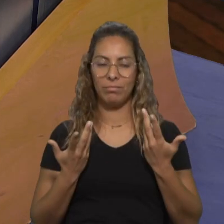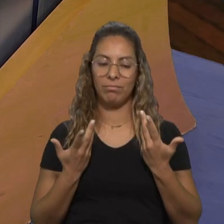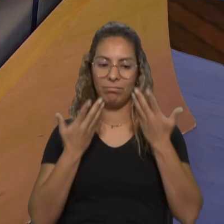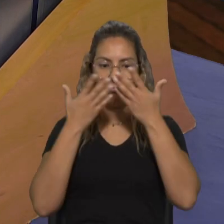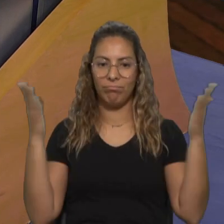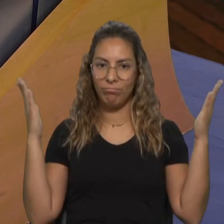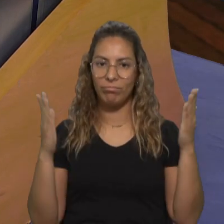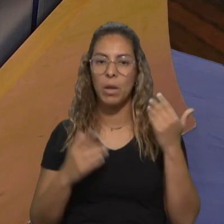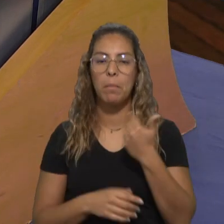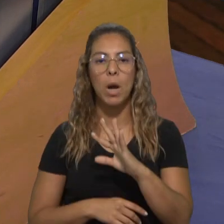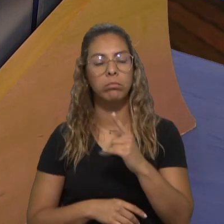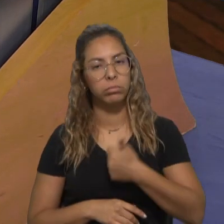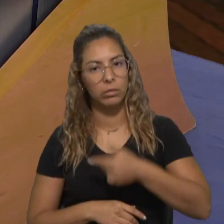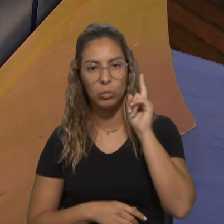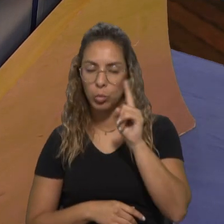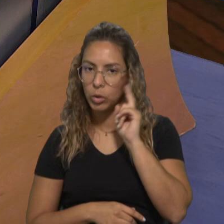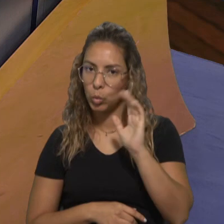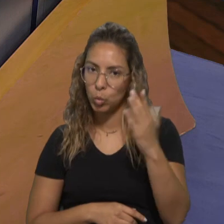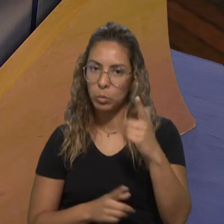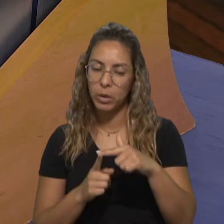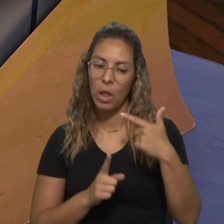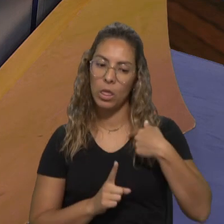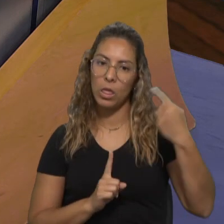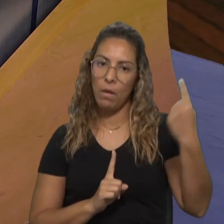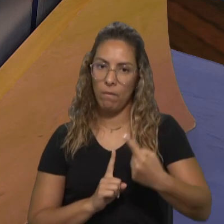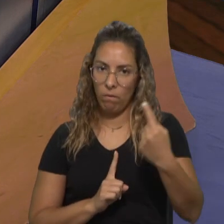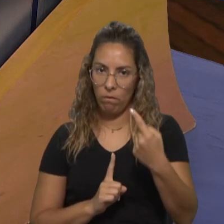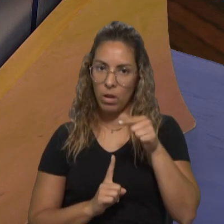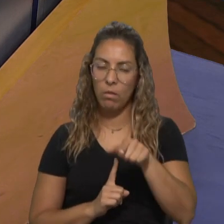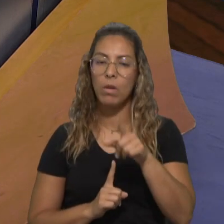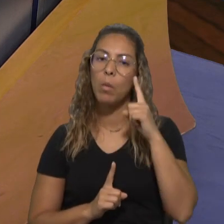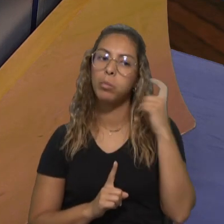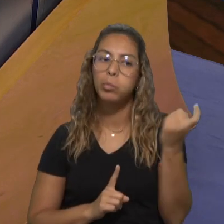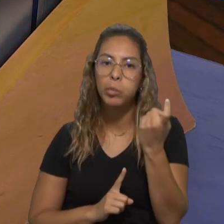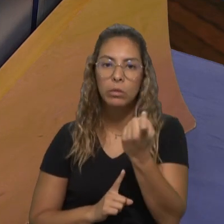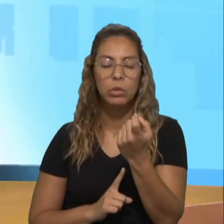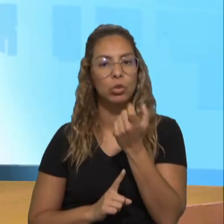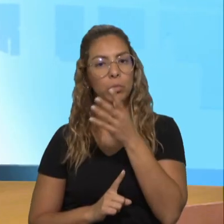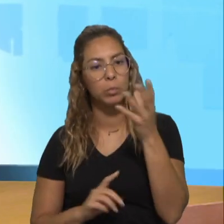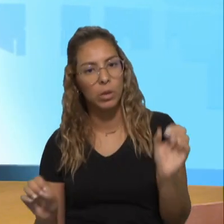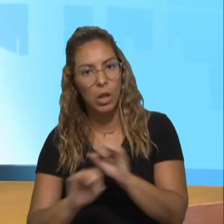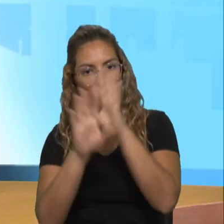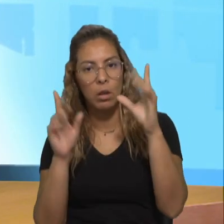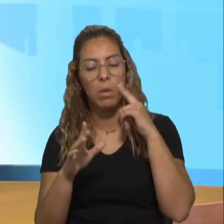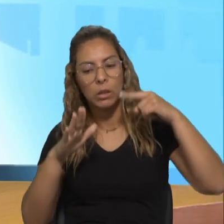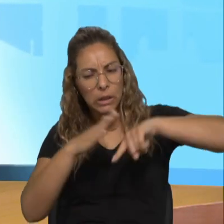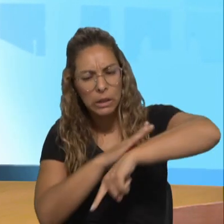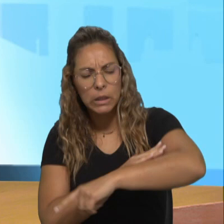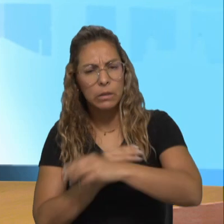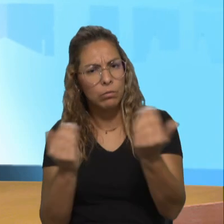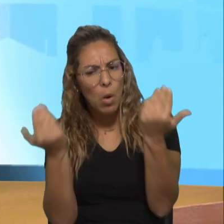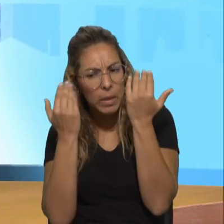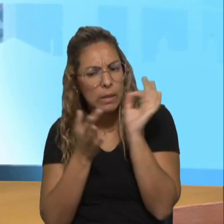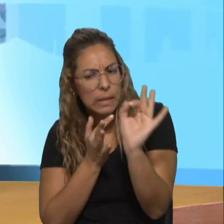que é fundamental e é um dever mesmo que os jovens procurem descortinar e até escrutinar